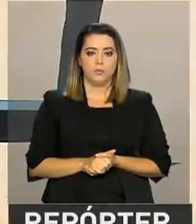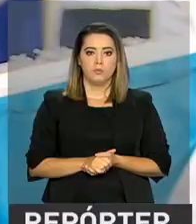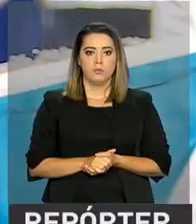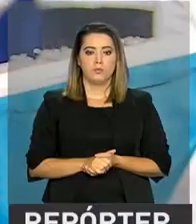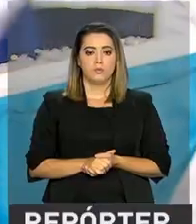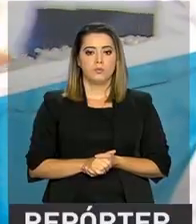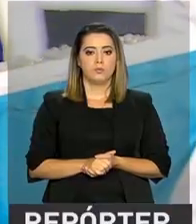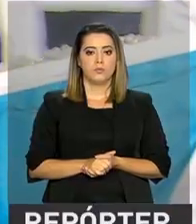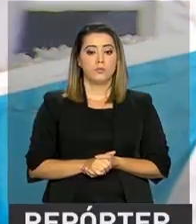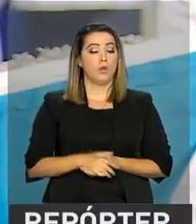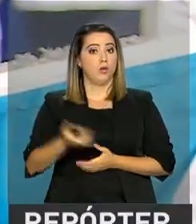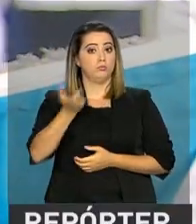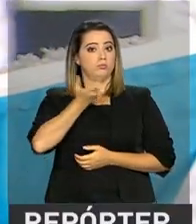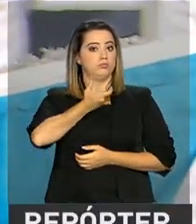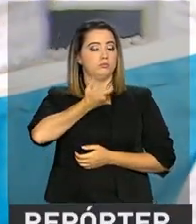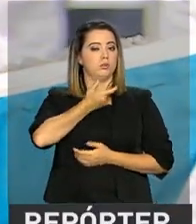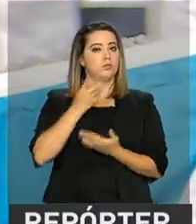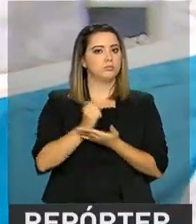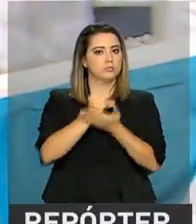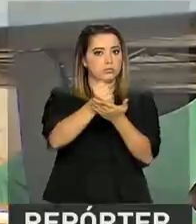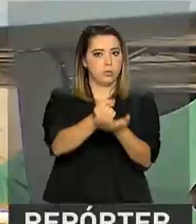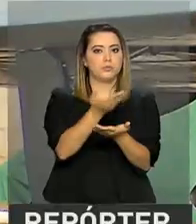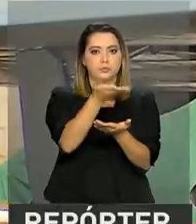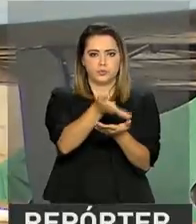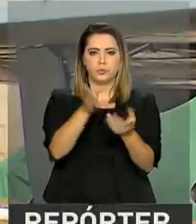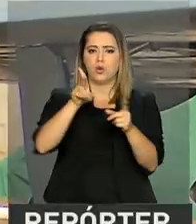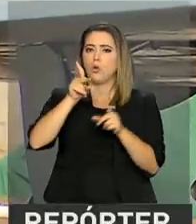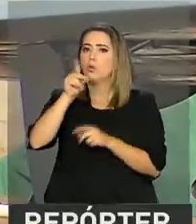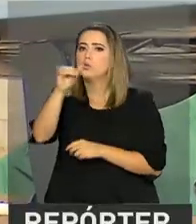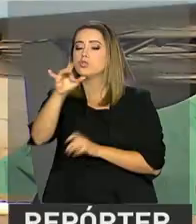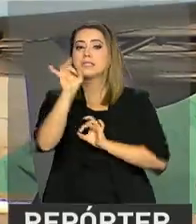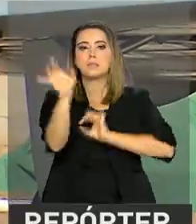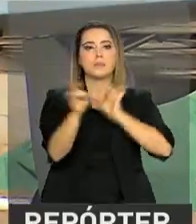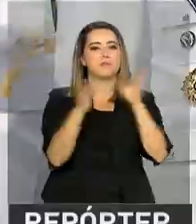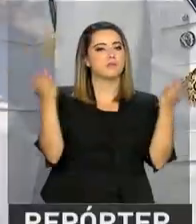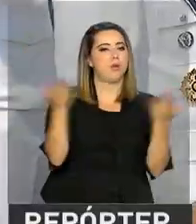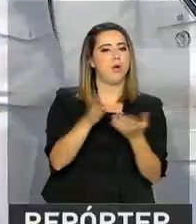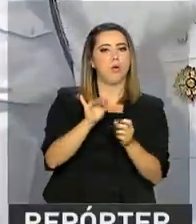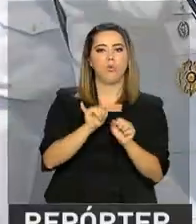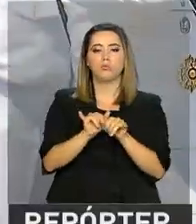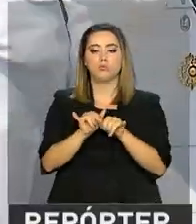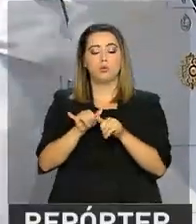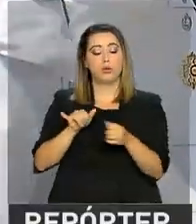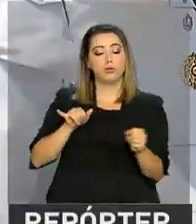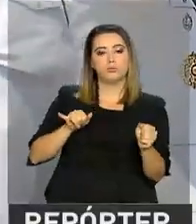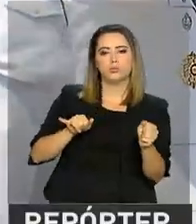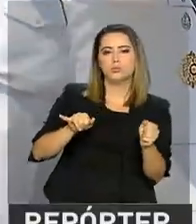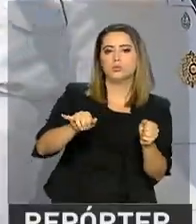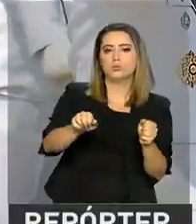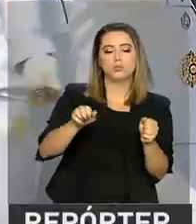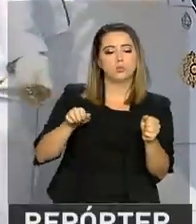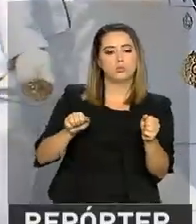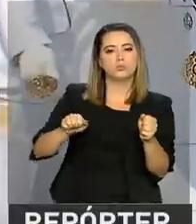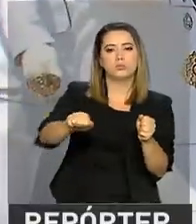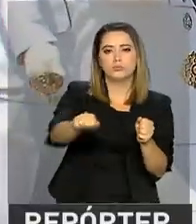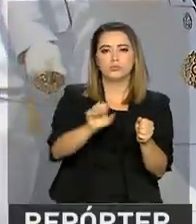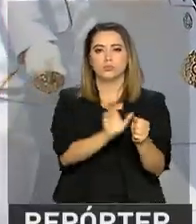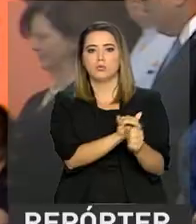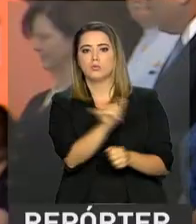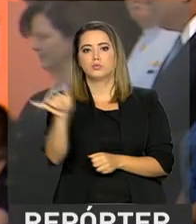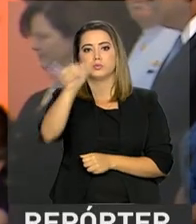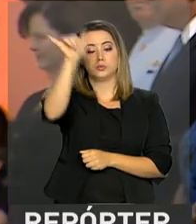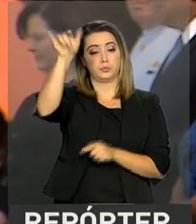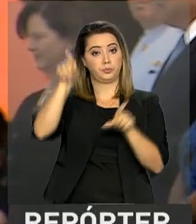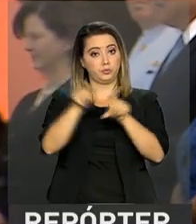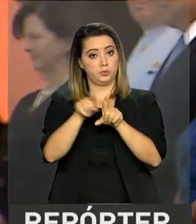as condecorações foram entregues na data em que se comemora o dia do aviador e da força aérea brasileira a cerimônia contou